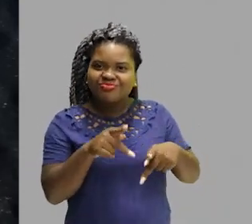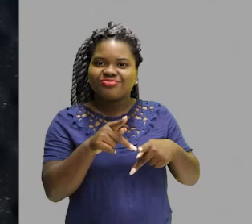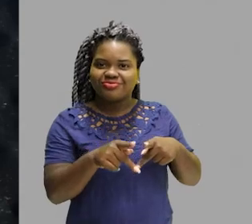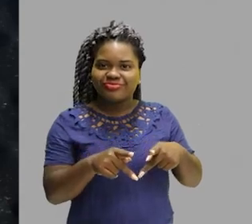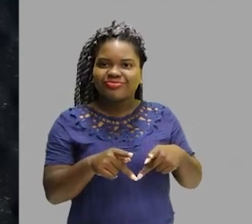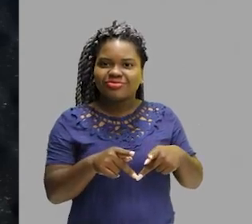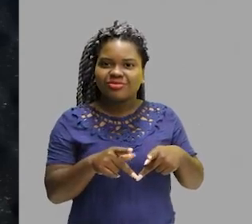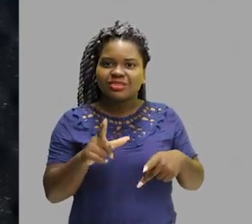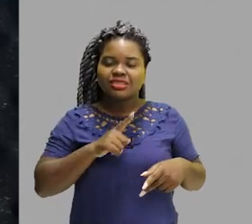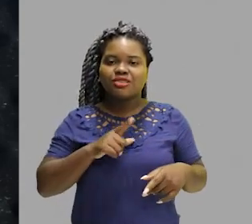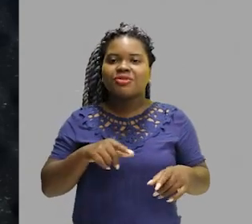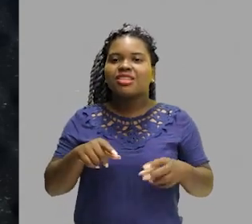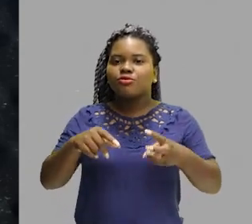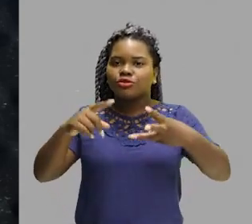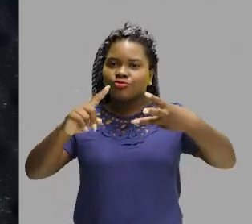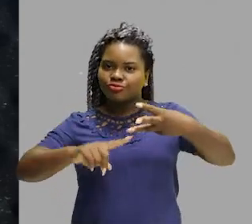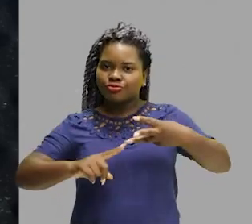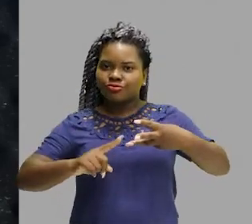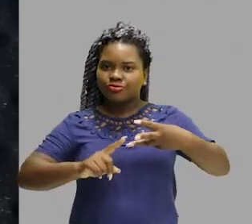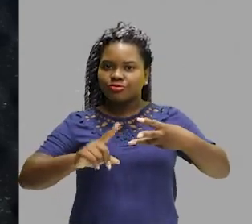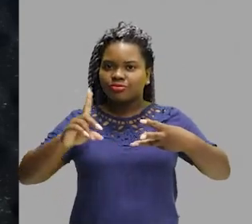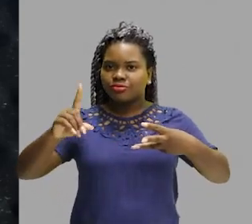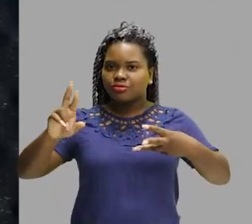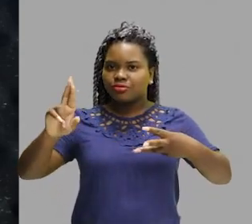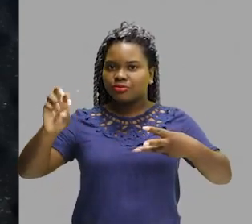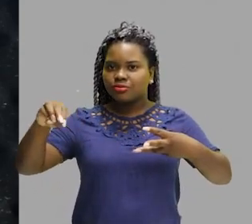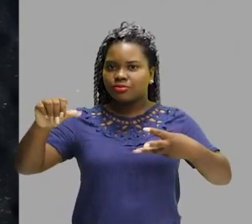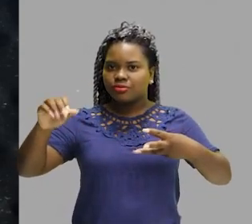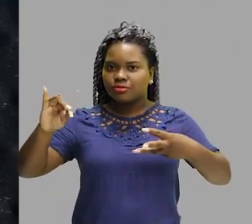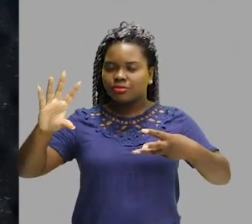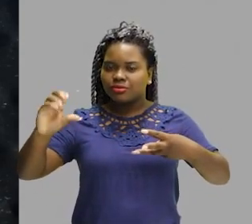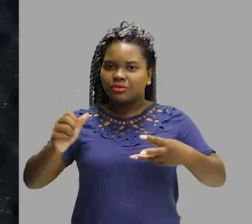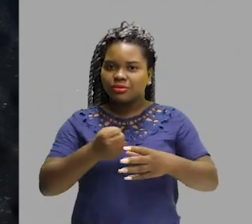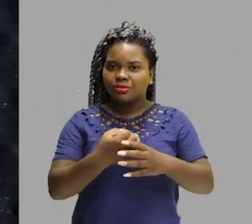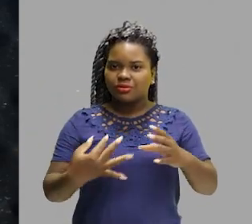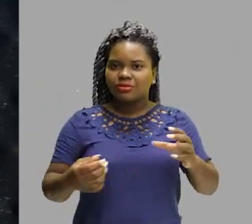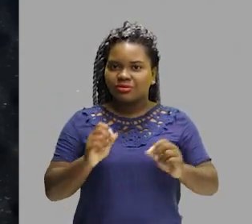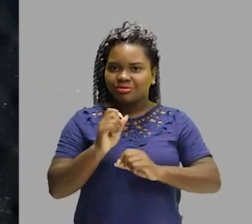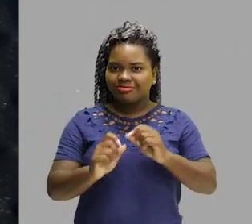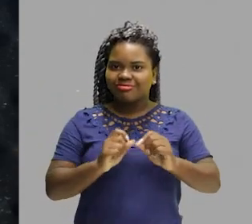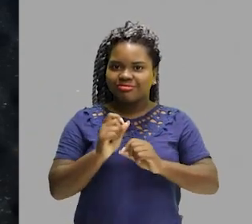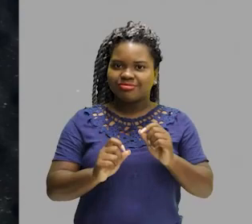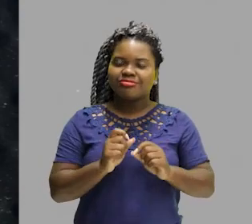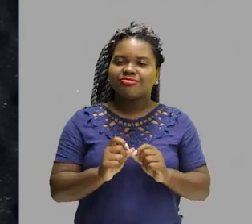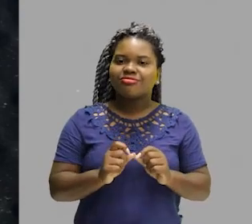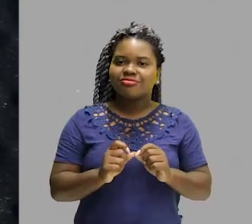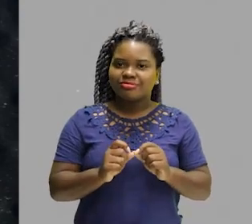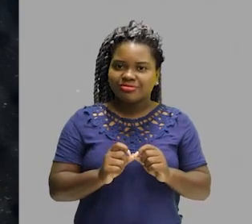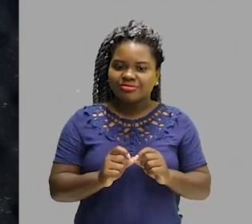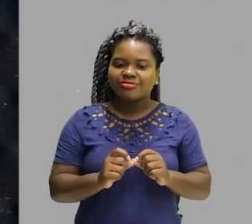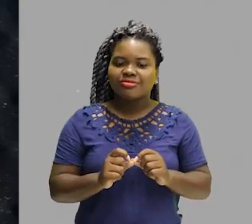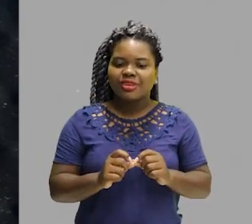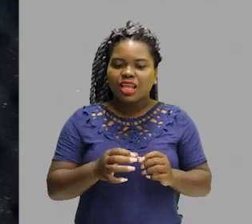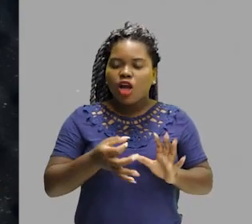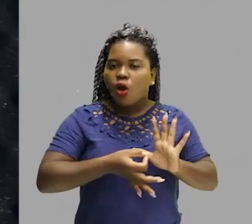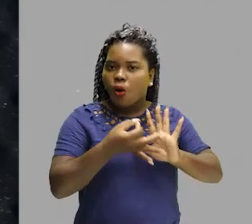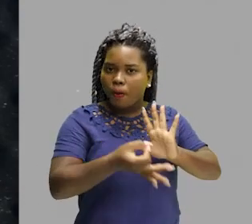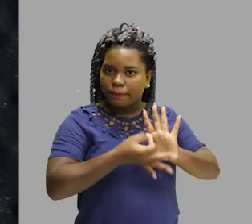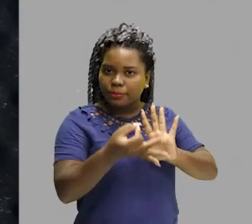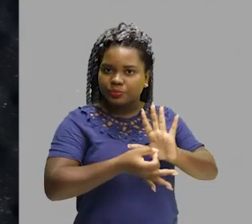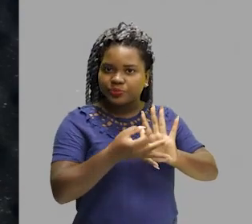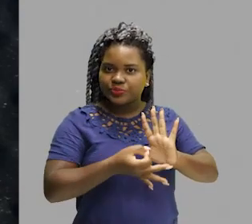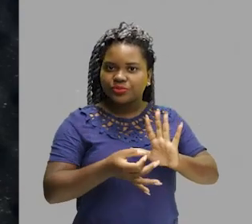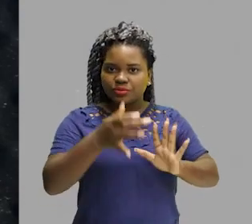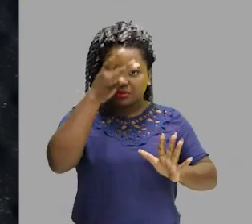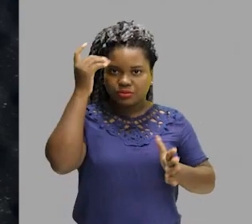E ainda a poesia dramática, que tem como característica a subjetividade e objetividade com opinião do